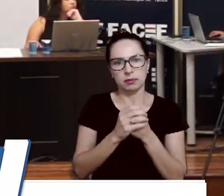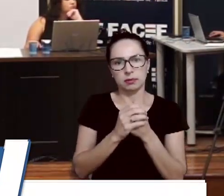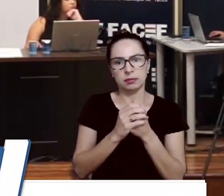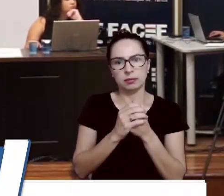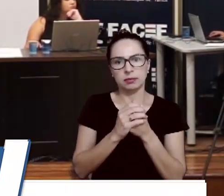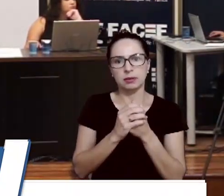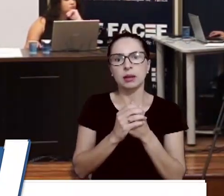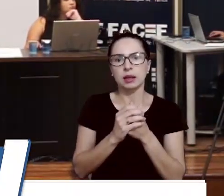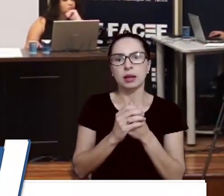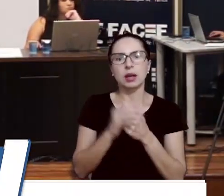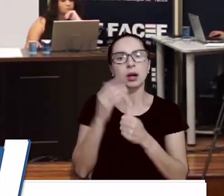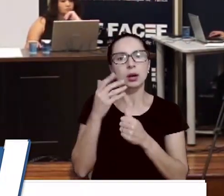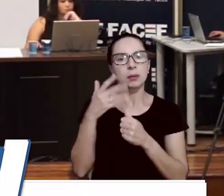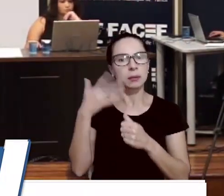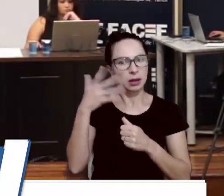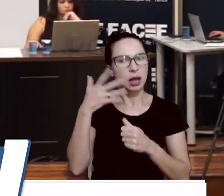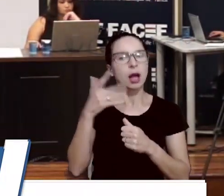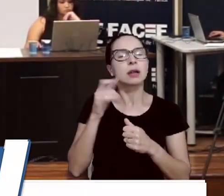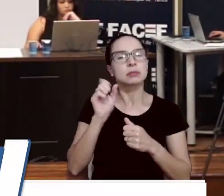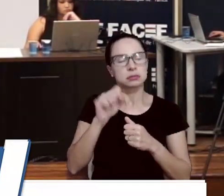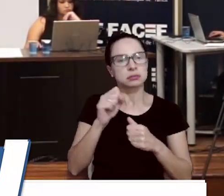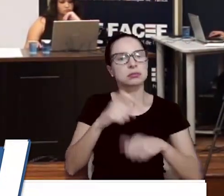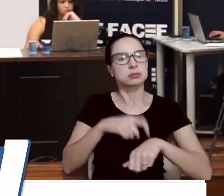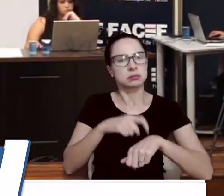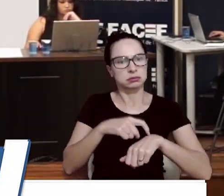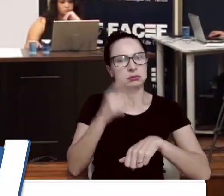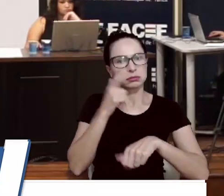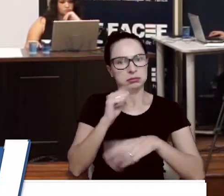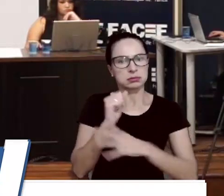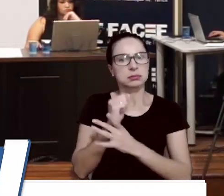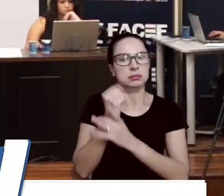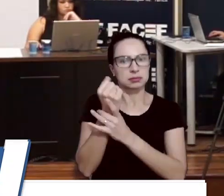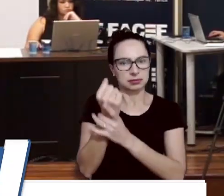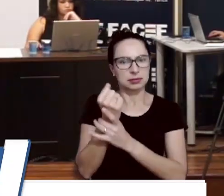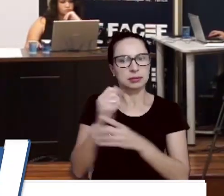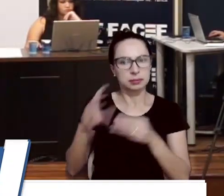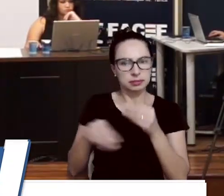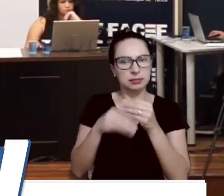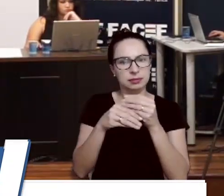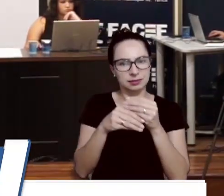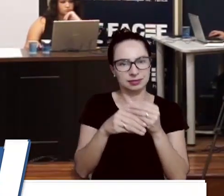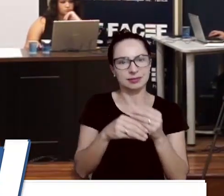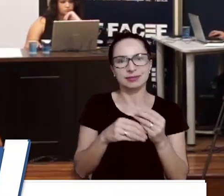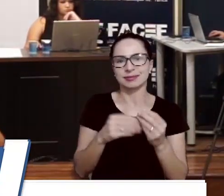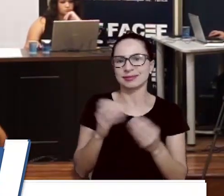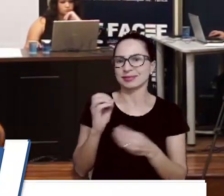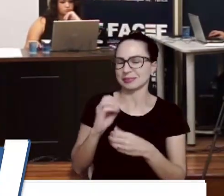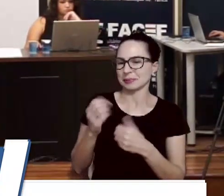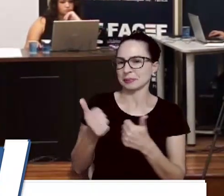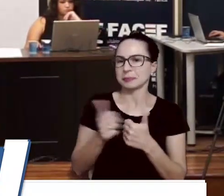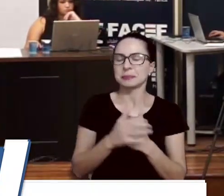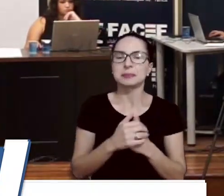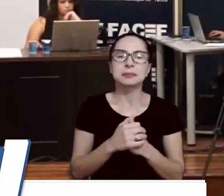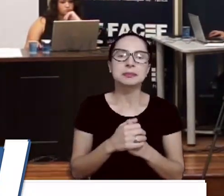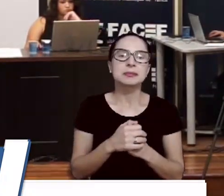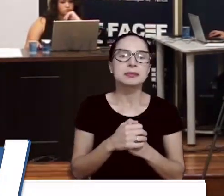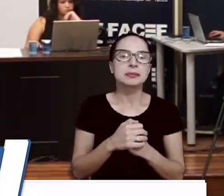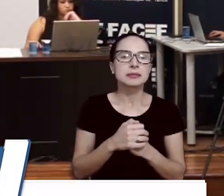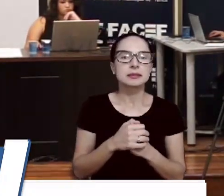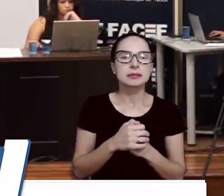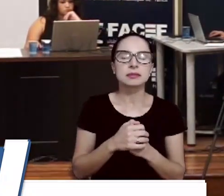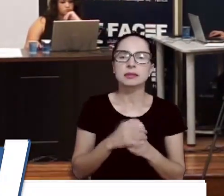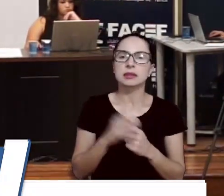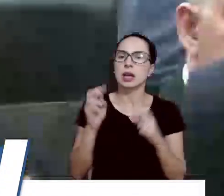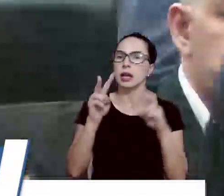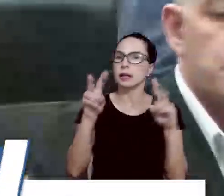mesmo. Com certeza o seu tempo será assegurado por a parte dos nobres vereadores. Perfeito. É um assunto extremamente